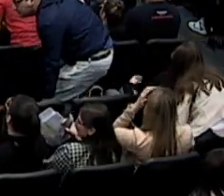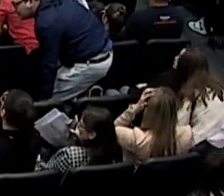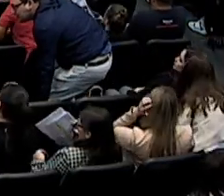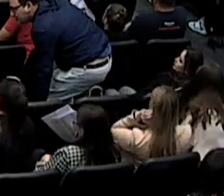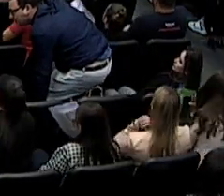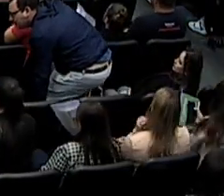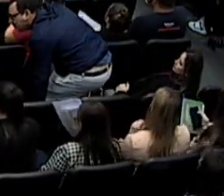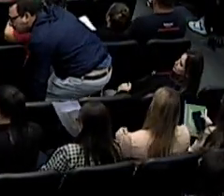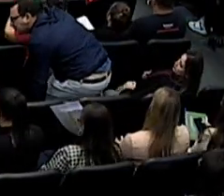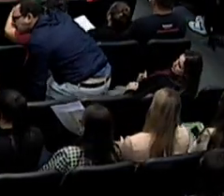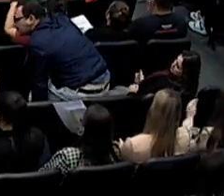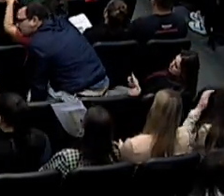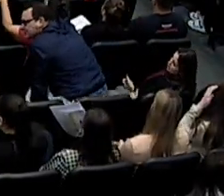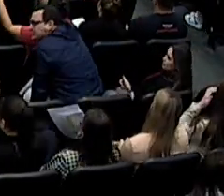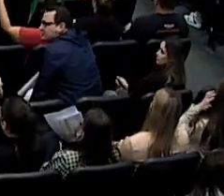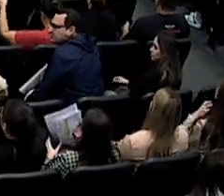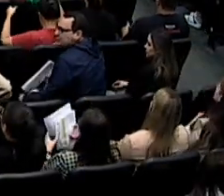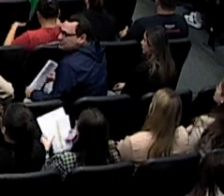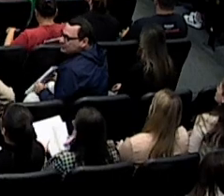evento a todos.